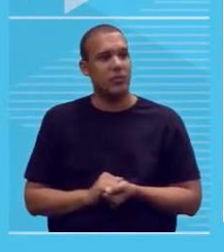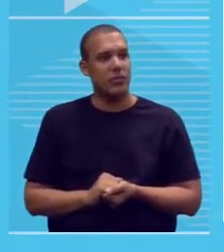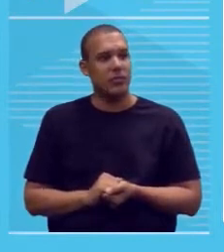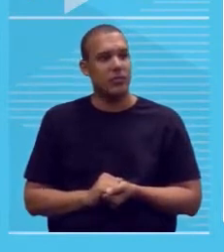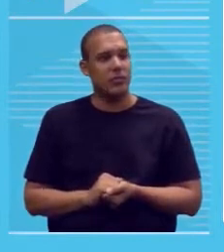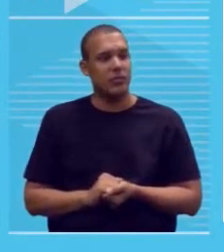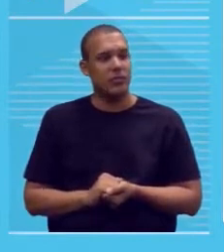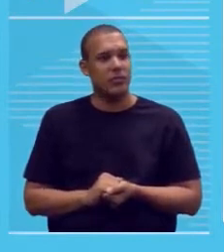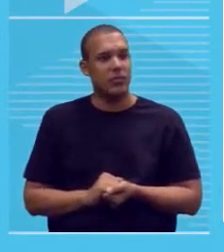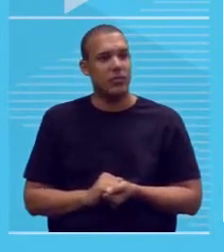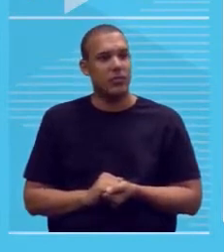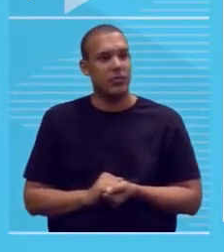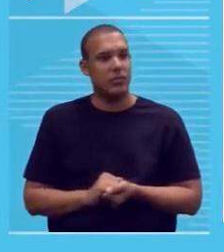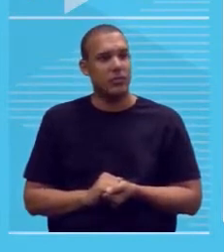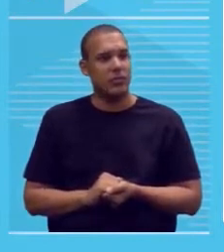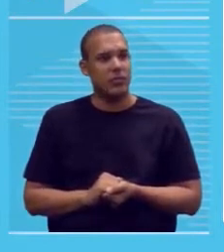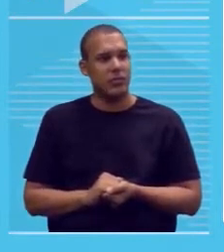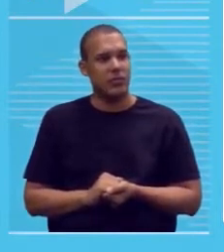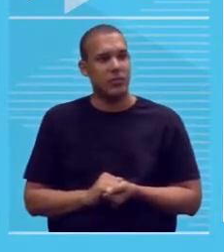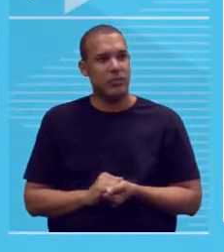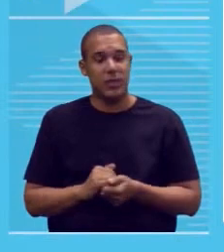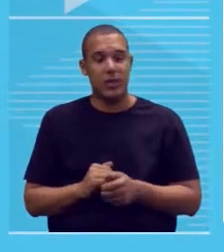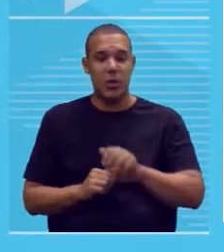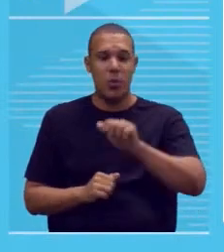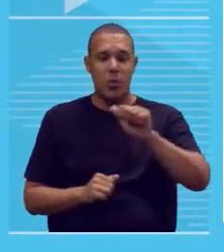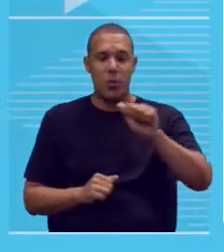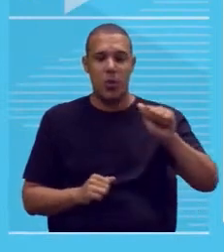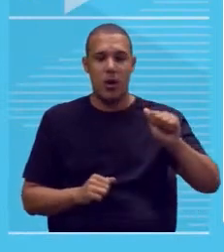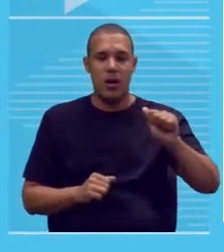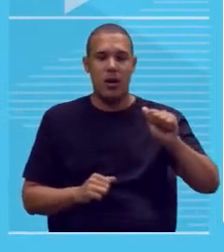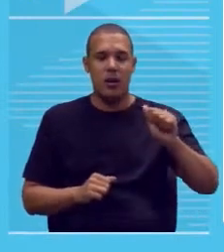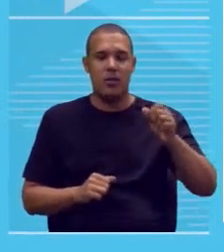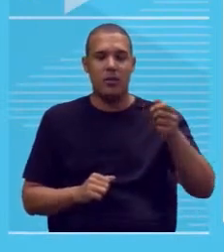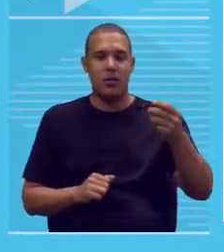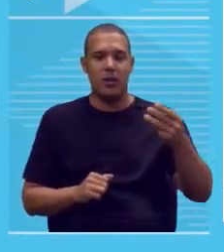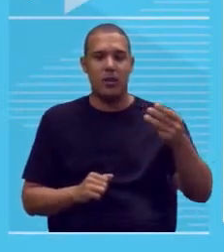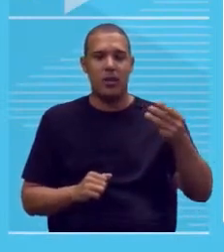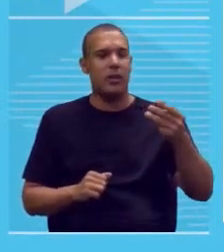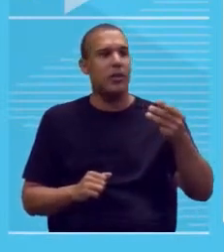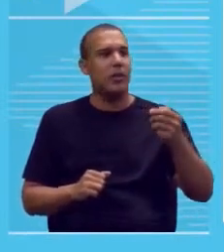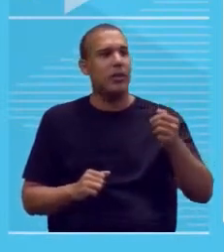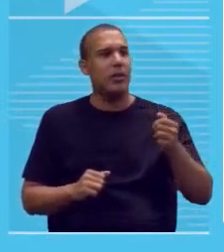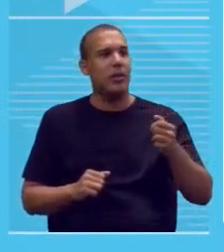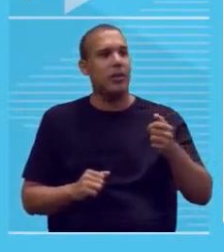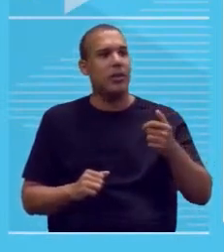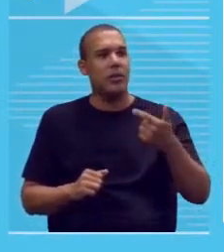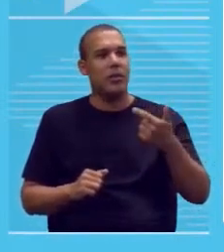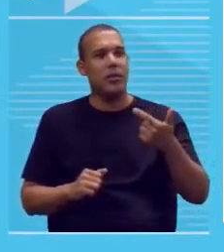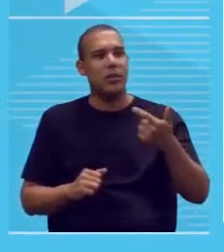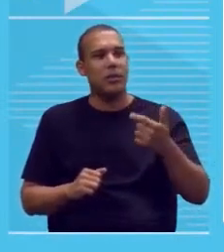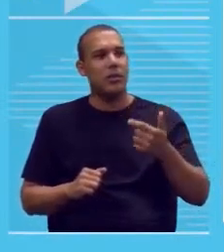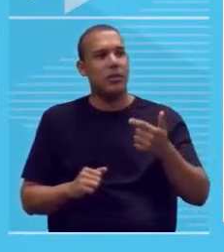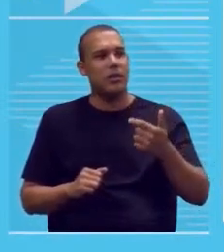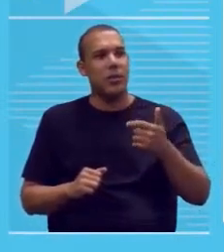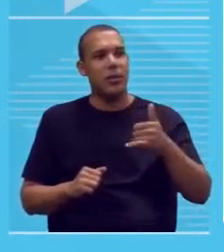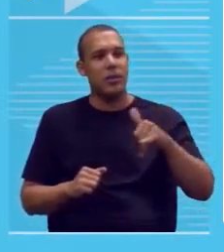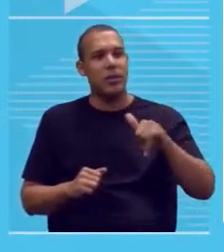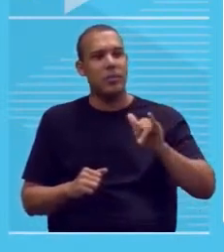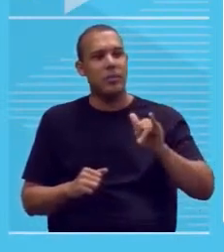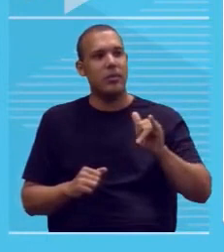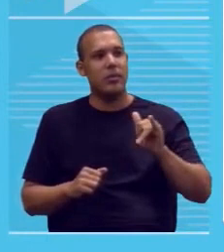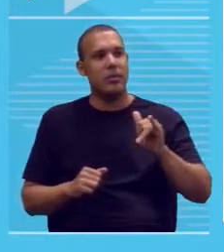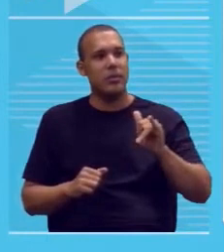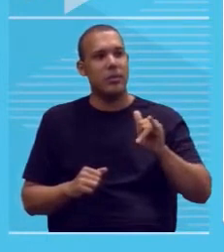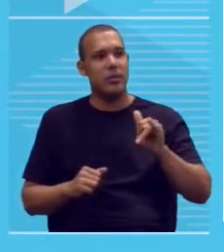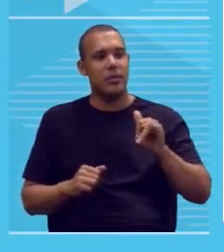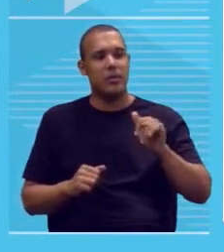ponto A aqui, ele tem o 3, que é o X do ponto A, o 2, que é o Y